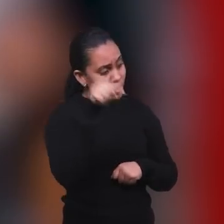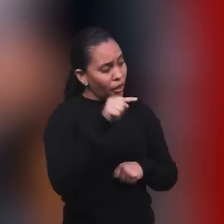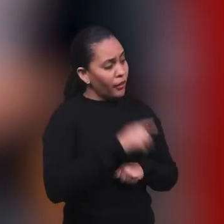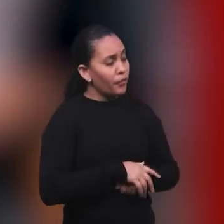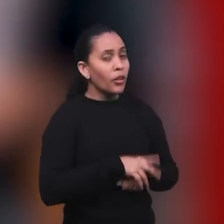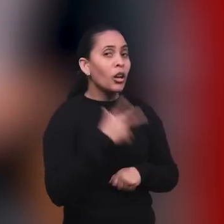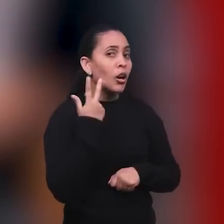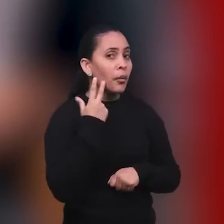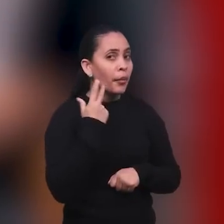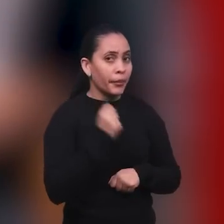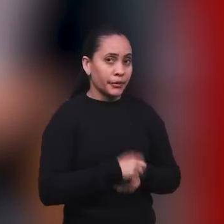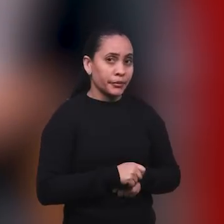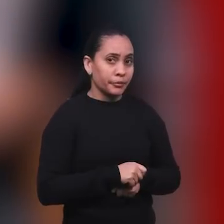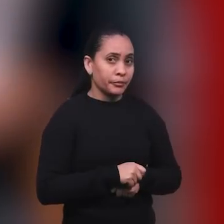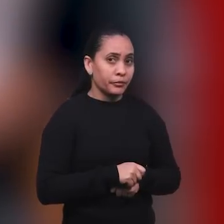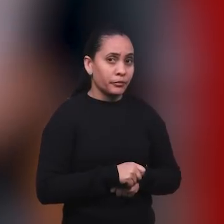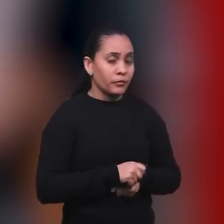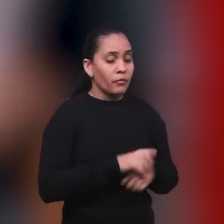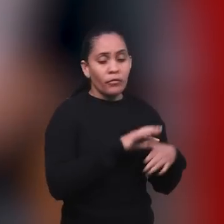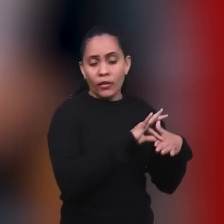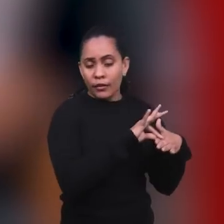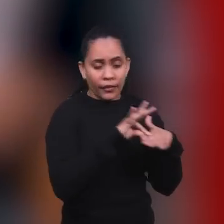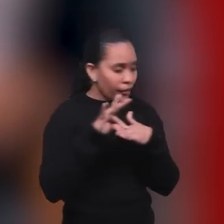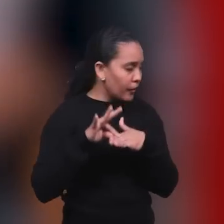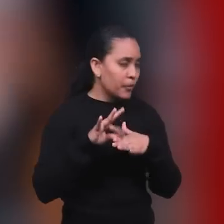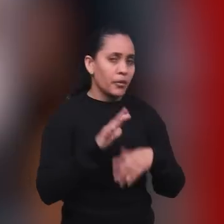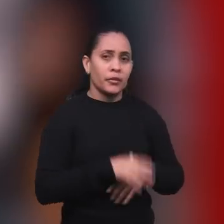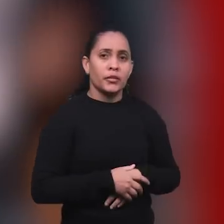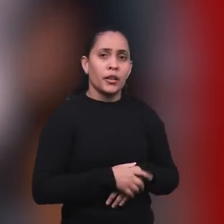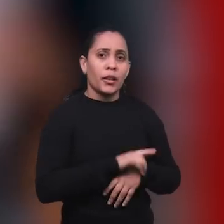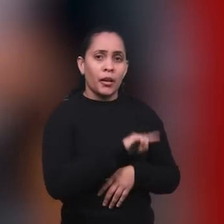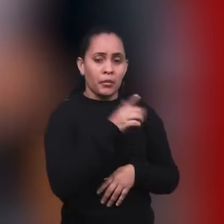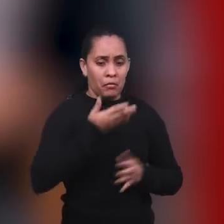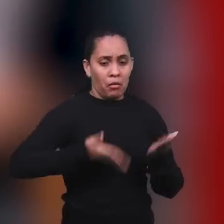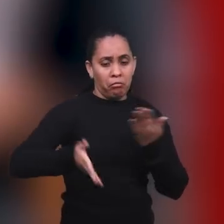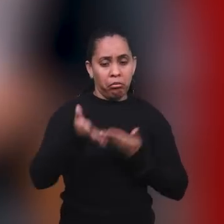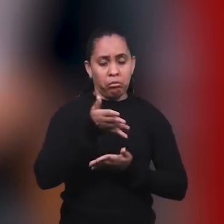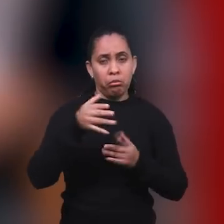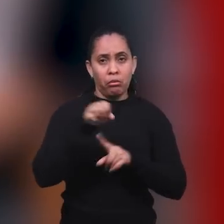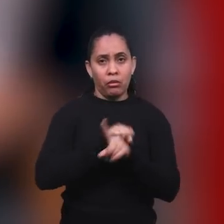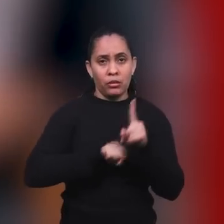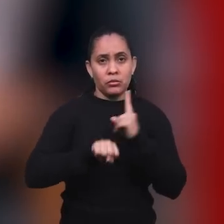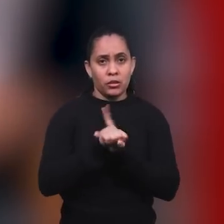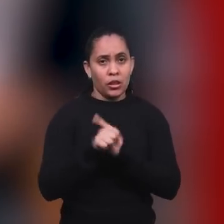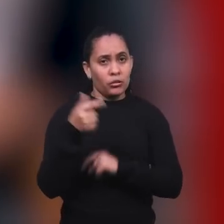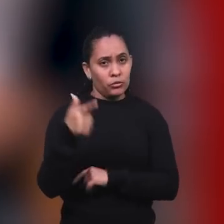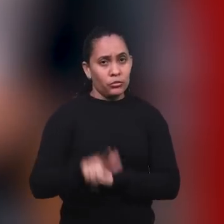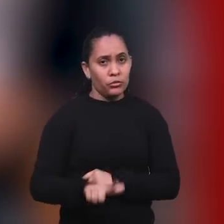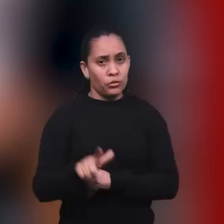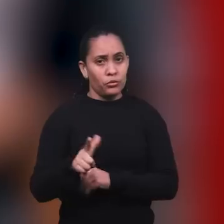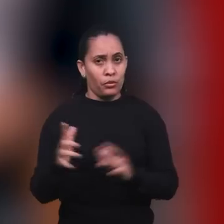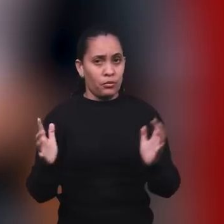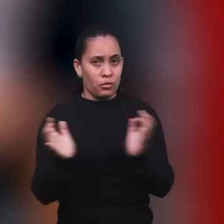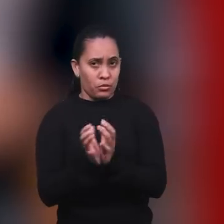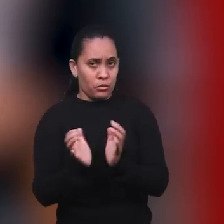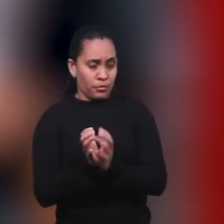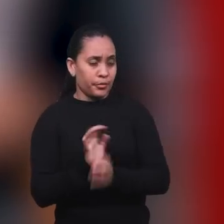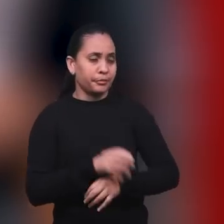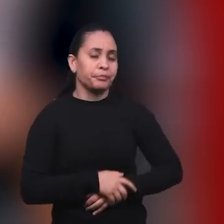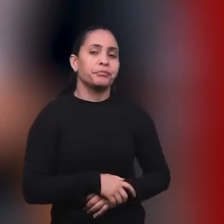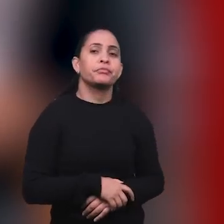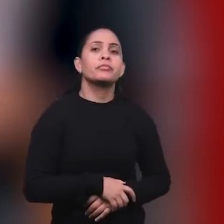normalmente encaminhar vocês para fazer parte da comunidade que vocês